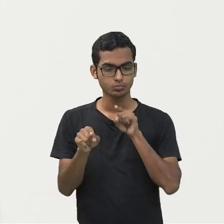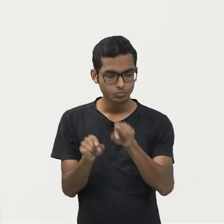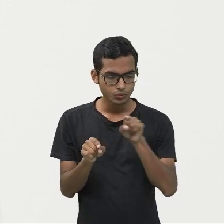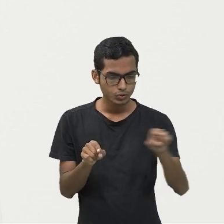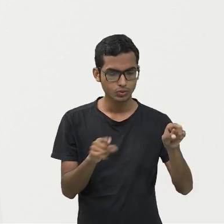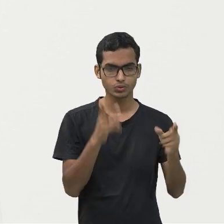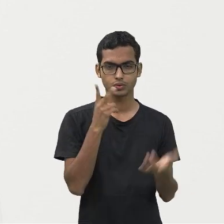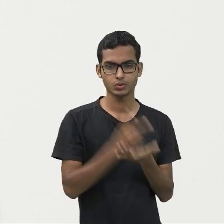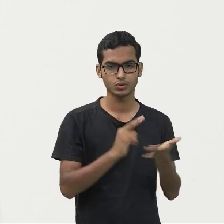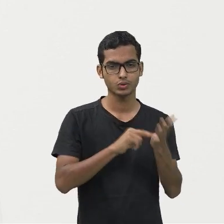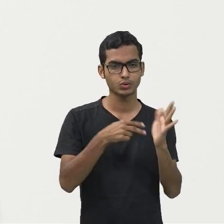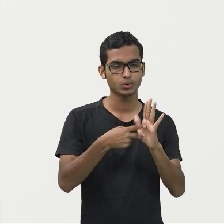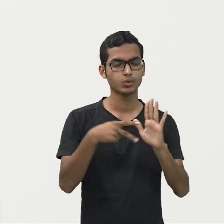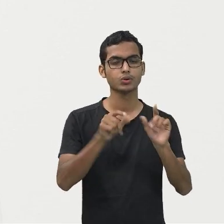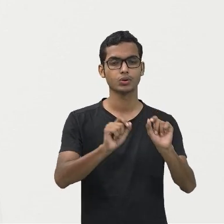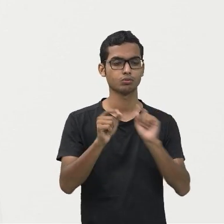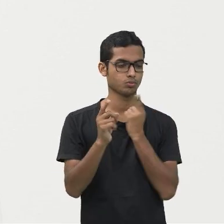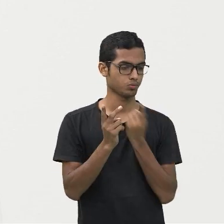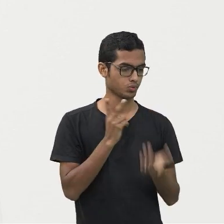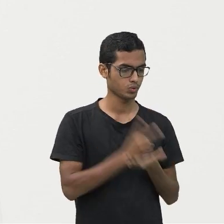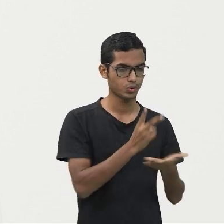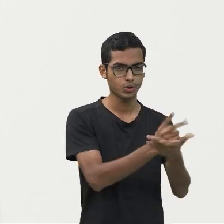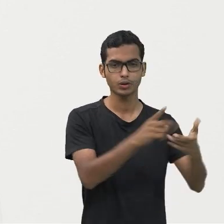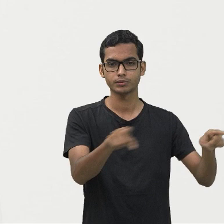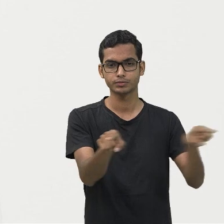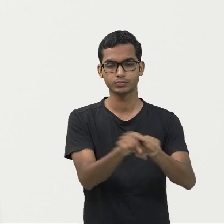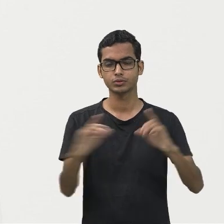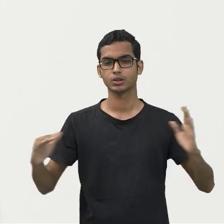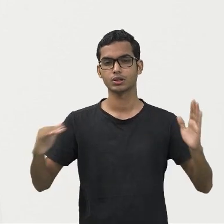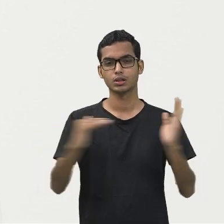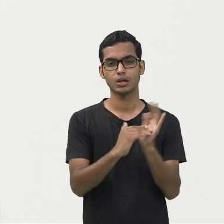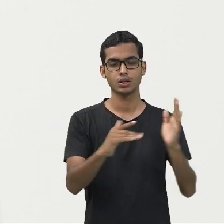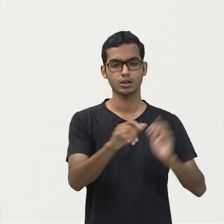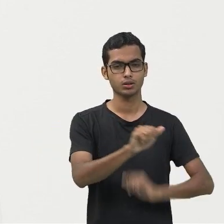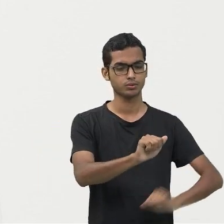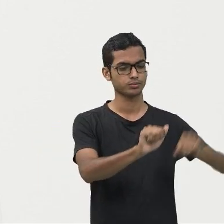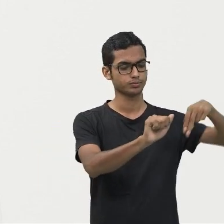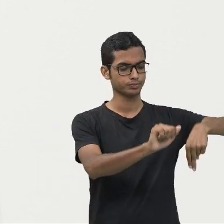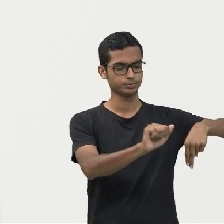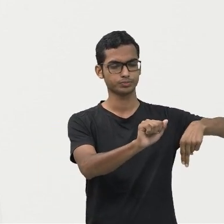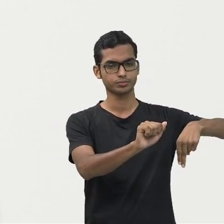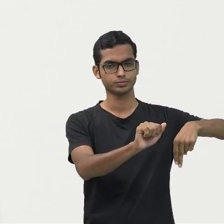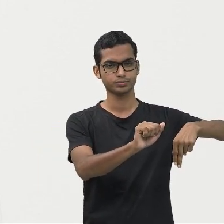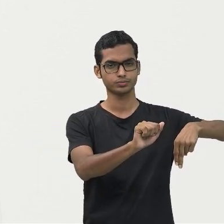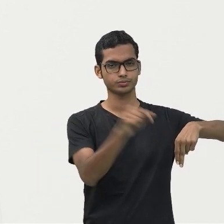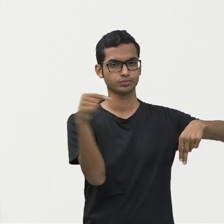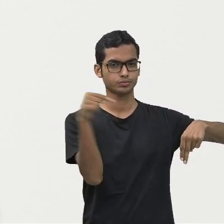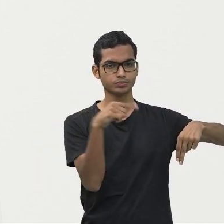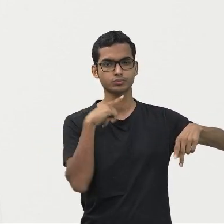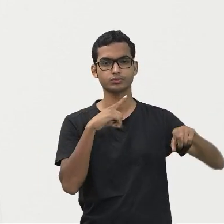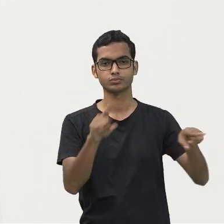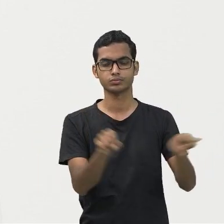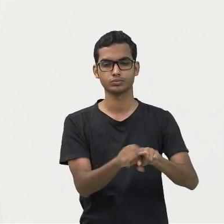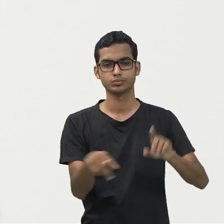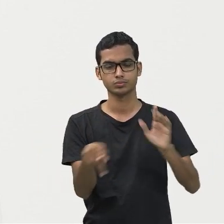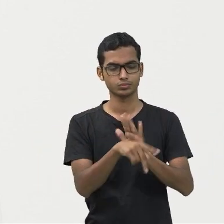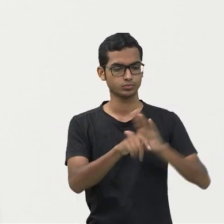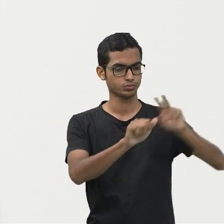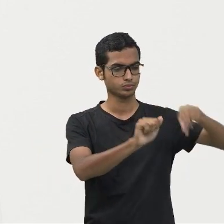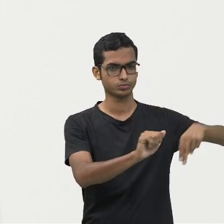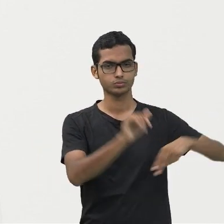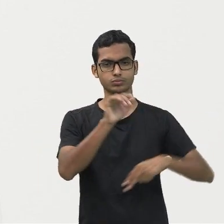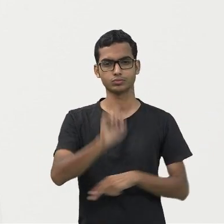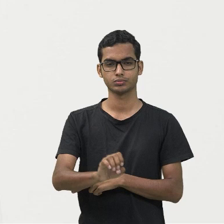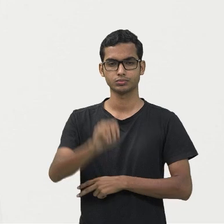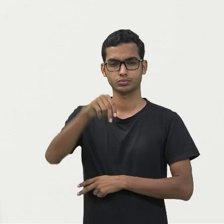que continua, até a gente chegar no enésimo termo, que é o nosso AN, que